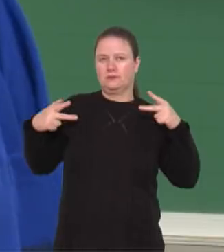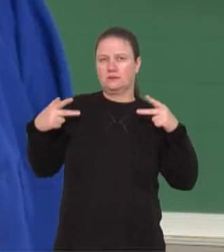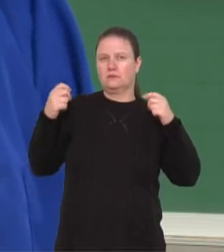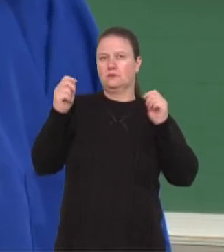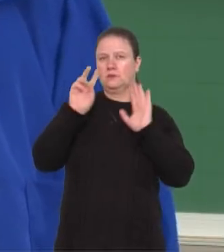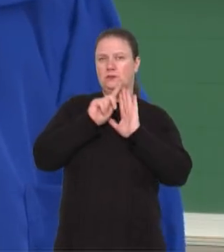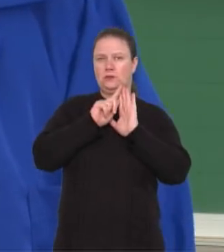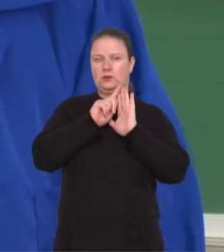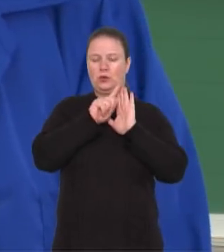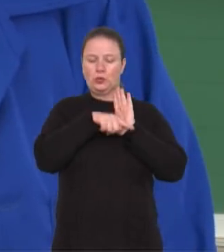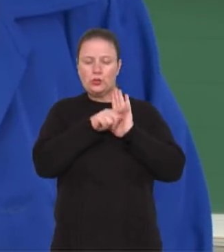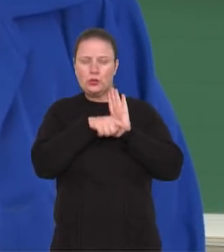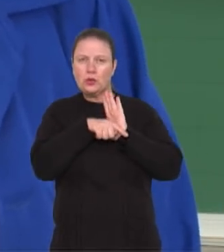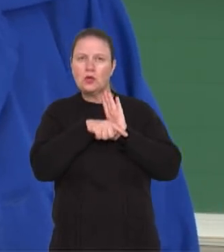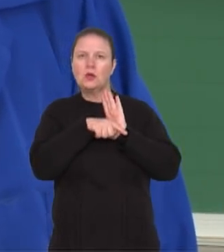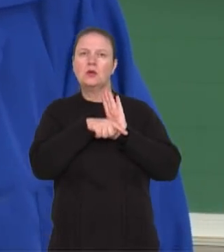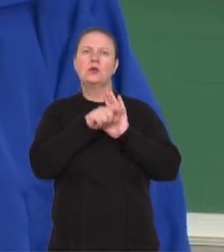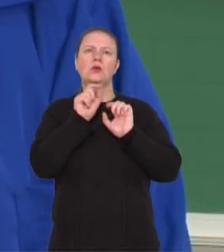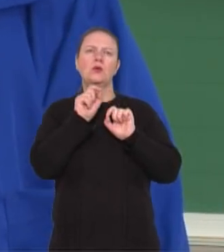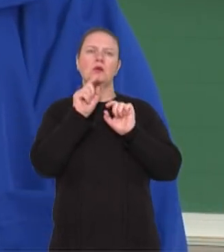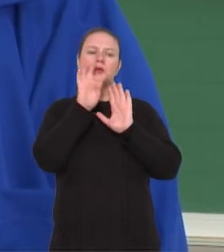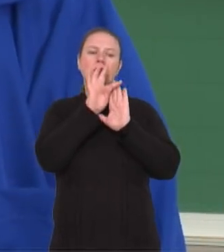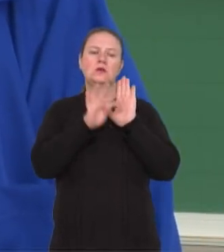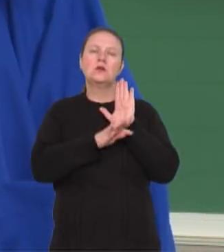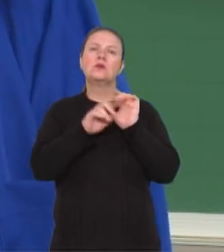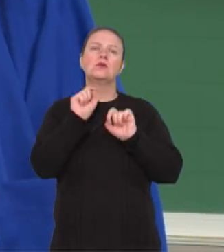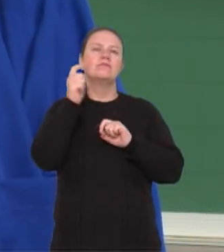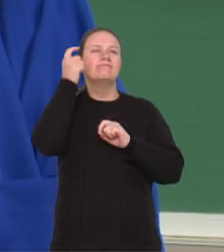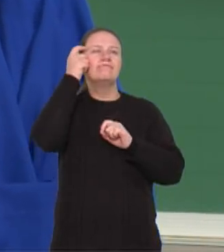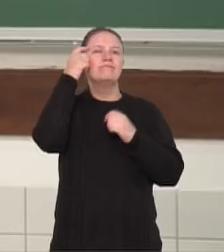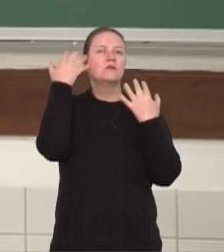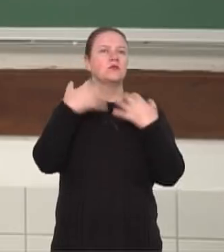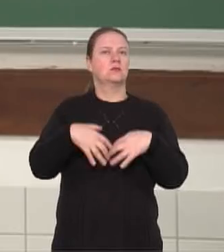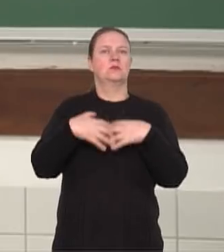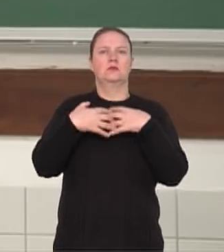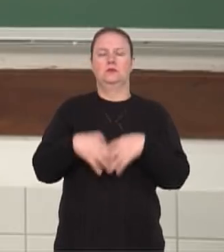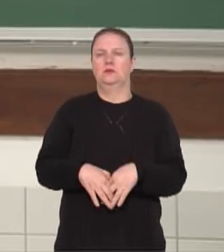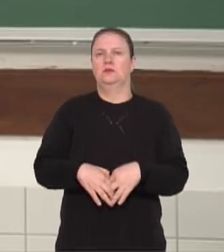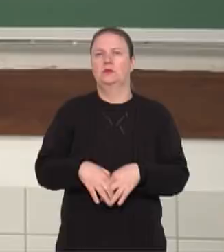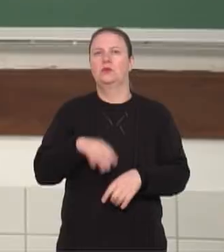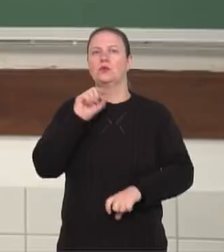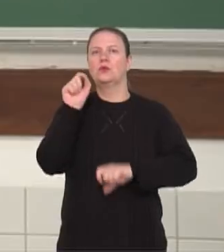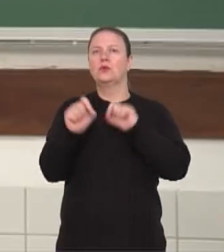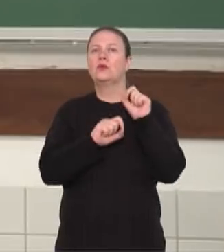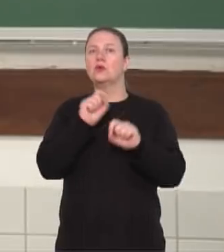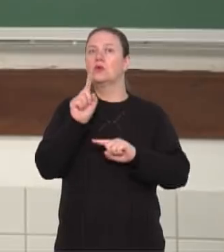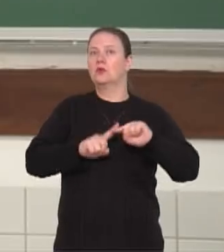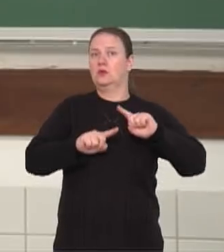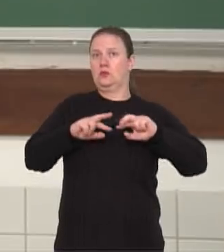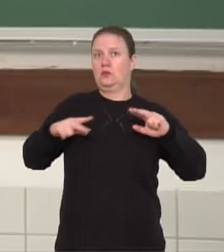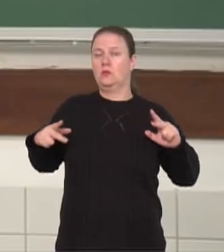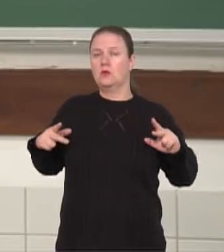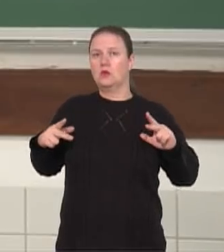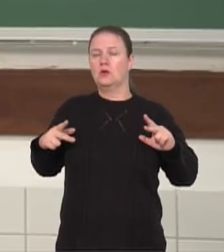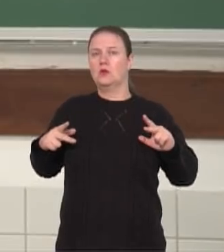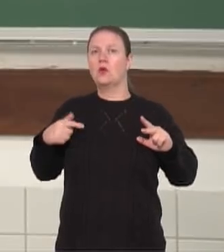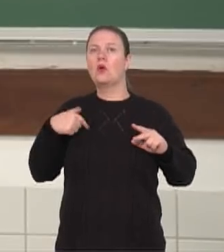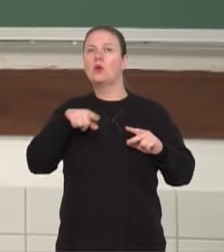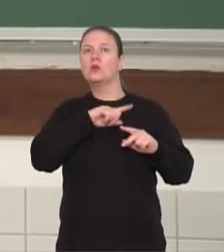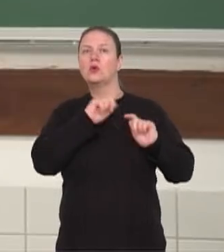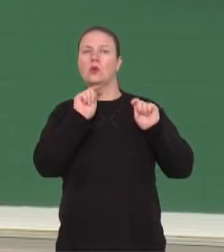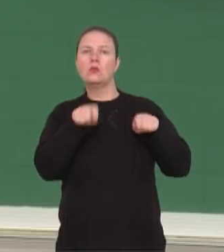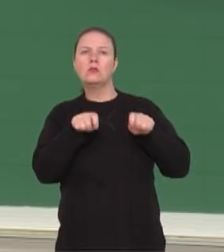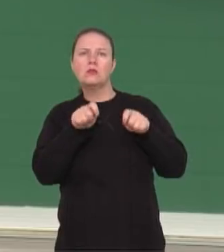textuais, os elementos composicionais da charge, eu gostaria que vocês pensassem aí um pouquinho. Quais elementos desta charge nós